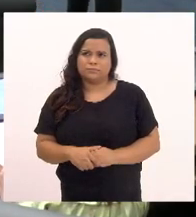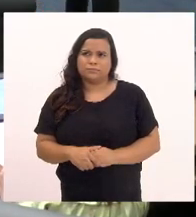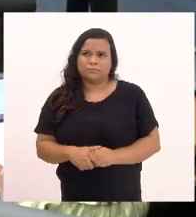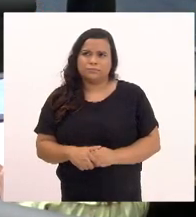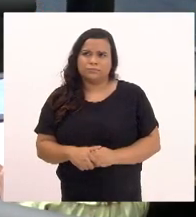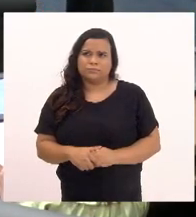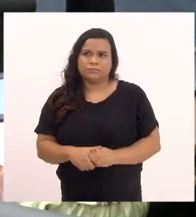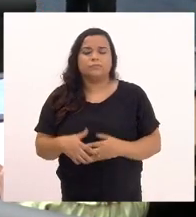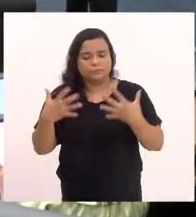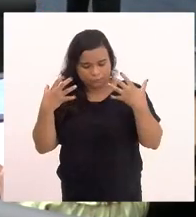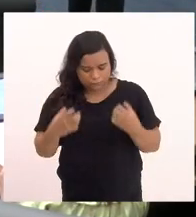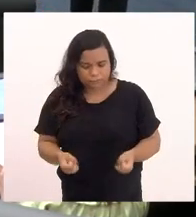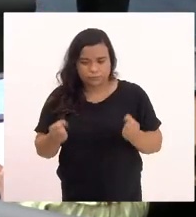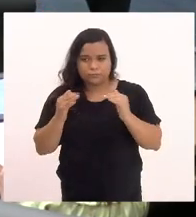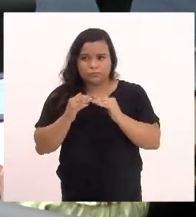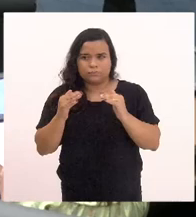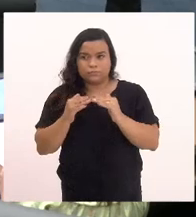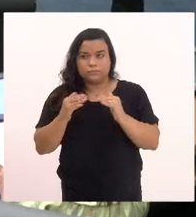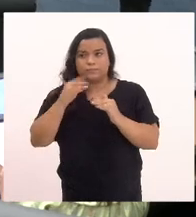Favorável, senhor presidente.